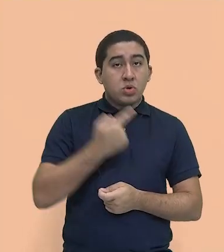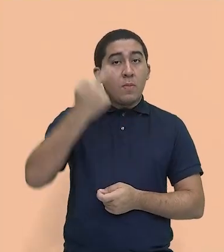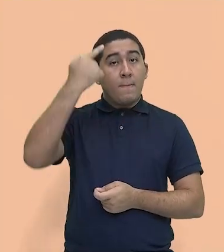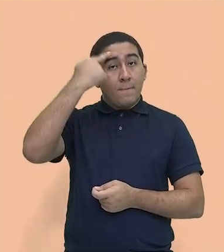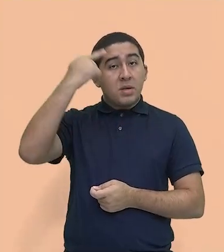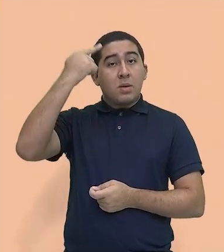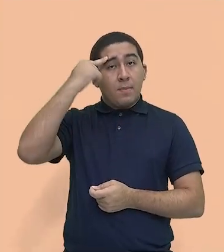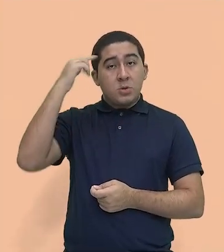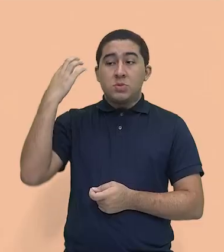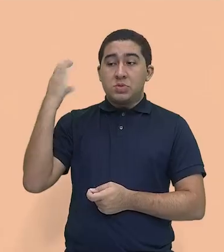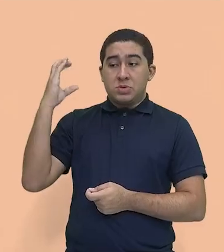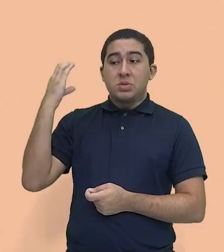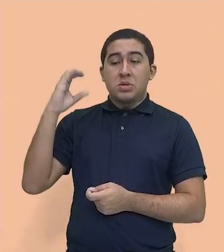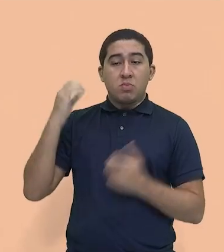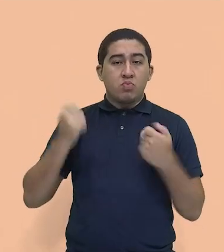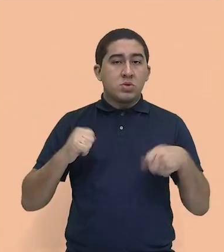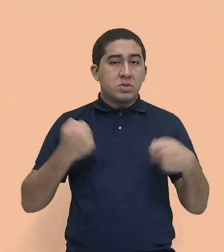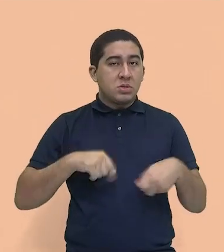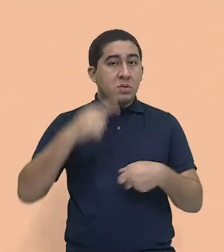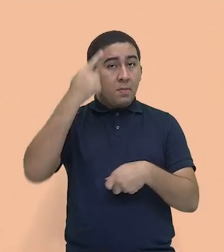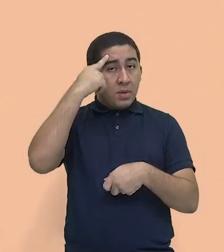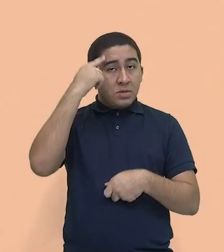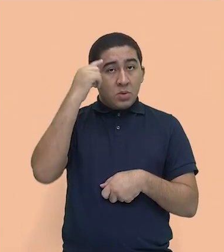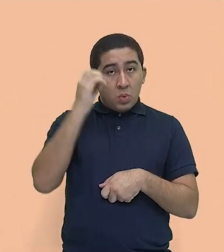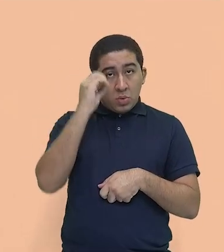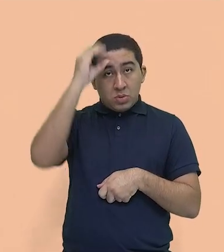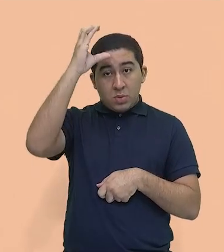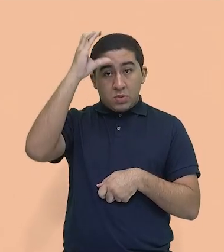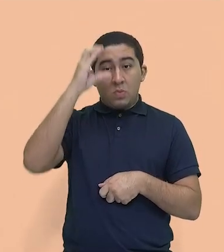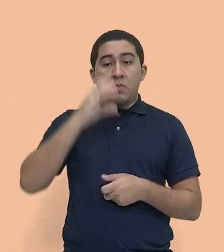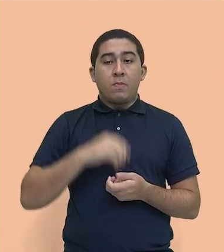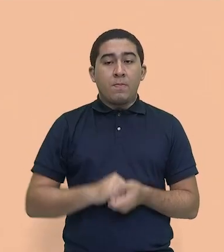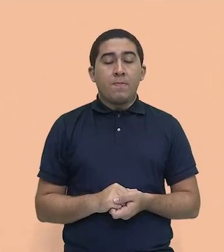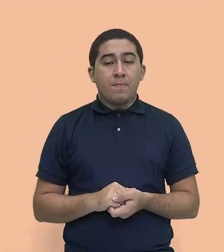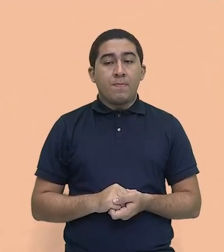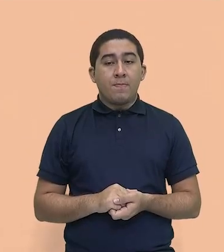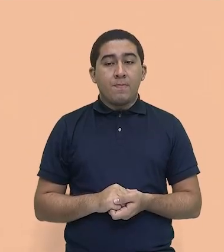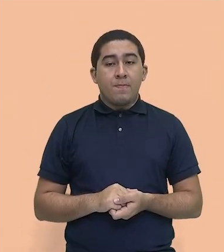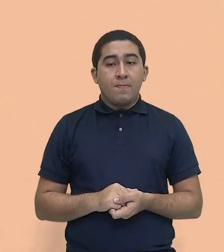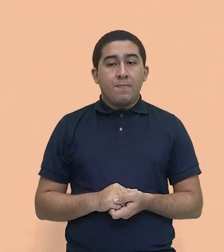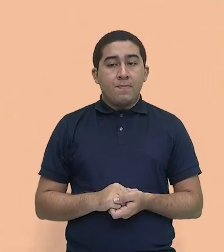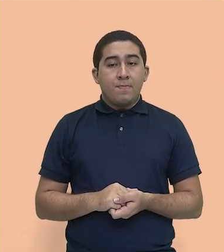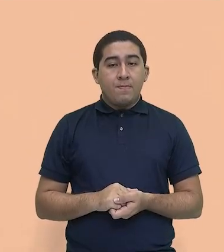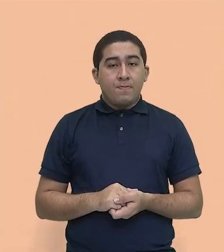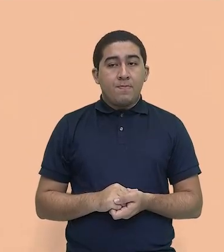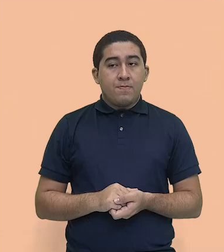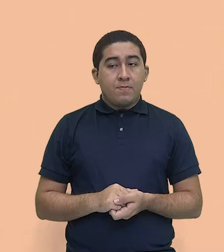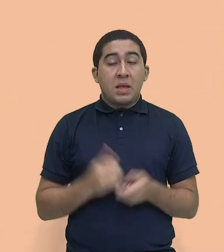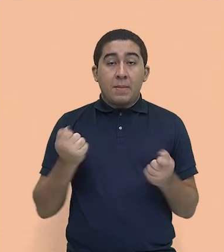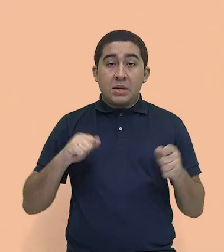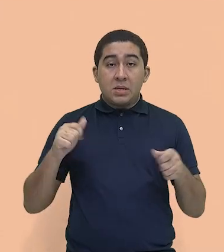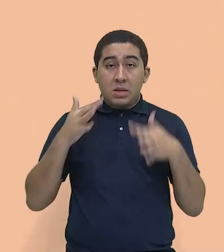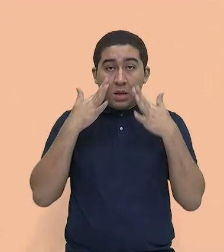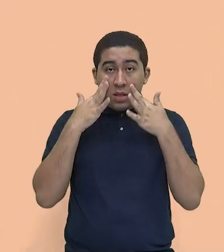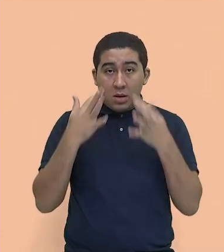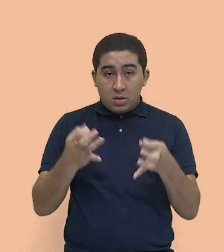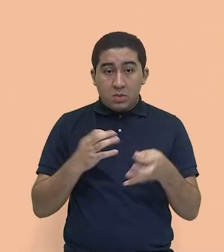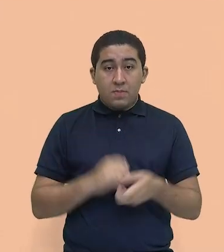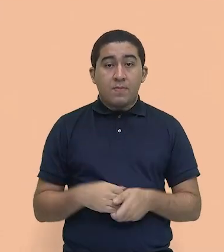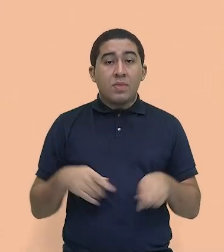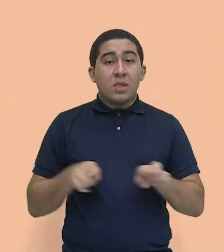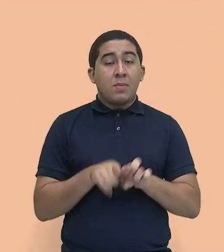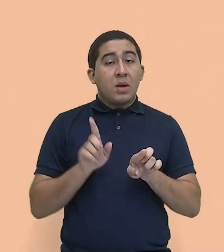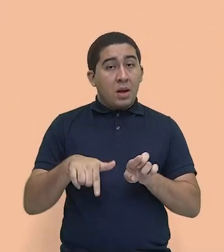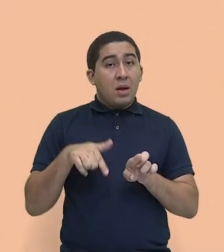gente pensa em ciência, quando a gente pensa em conhecimento. Tá bom? Então, é bom a gente estar atento para isso. E isso nós estamos